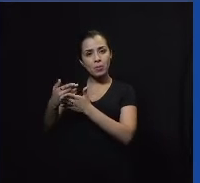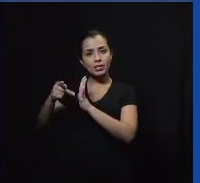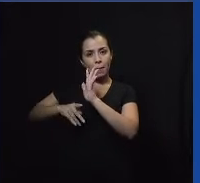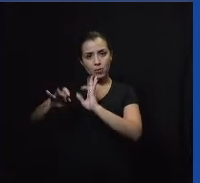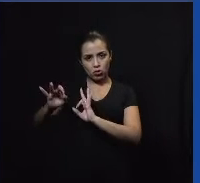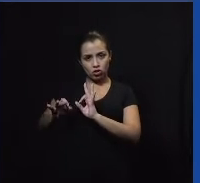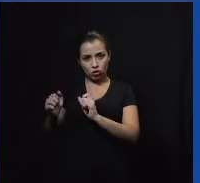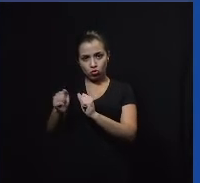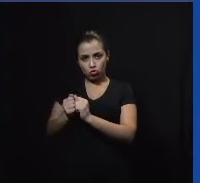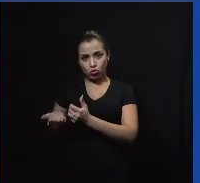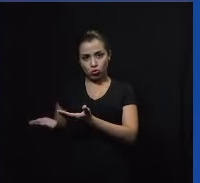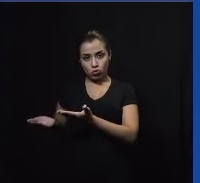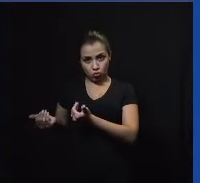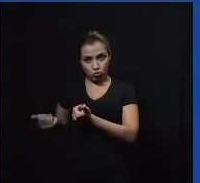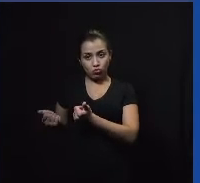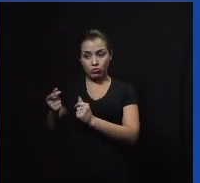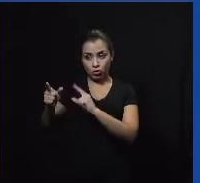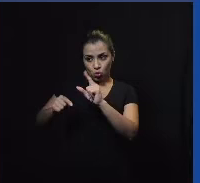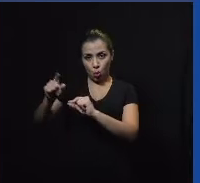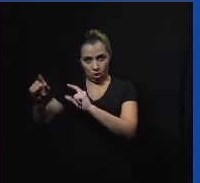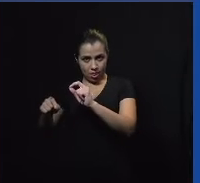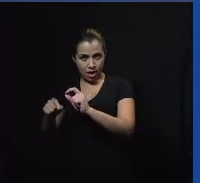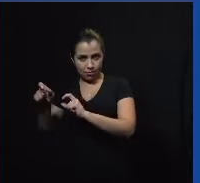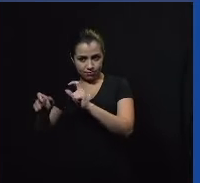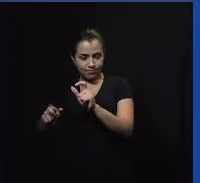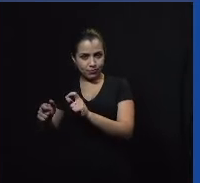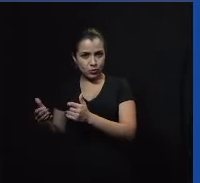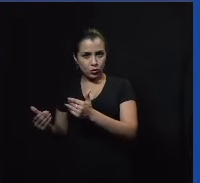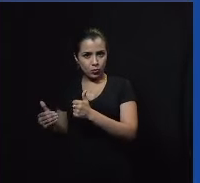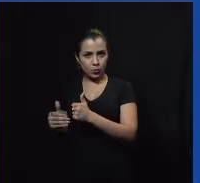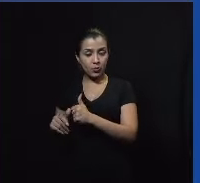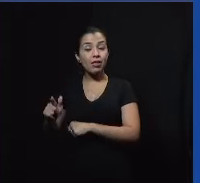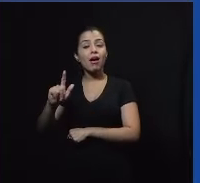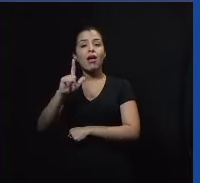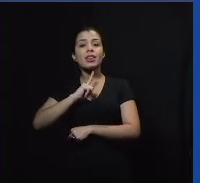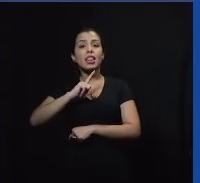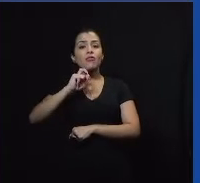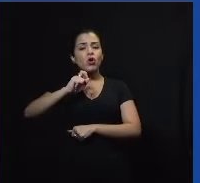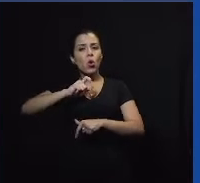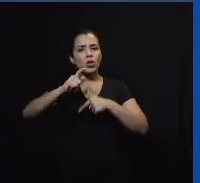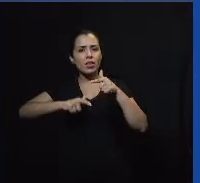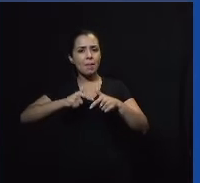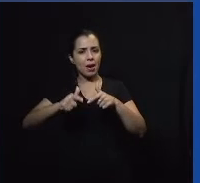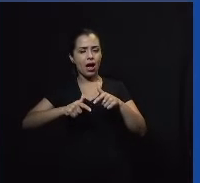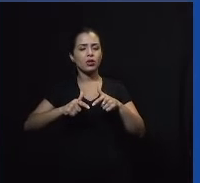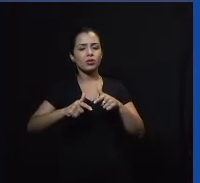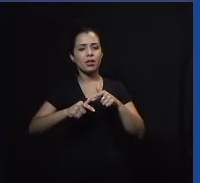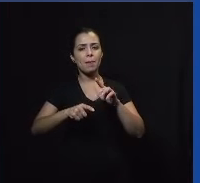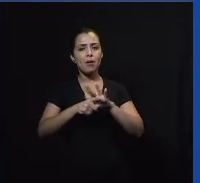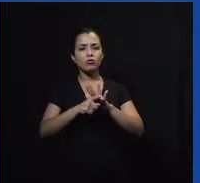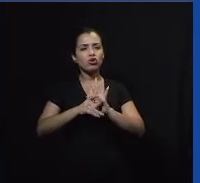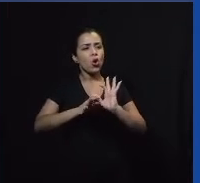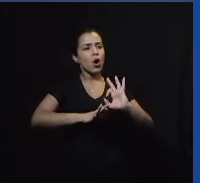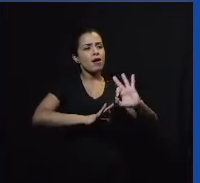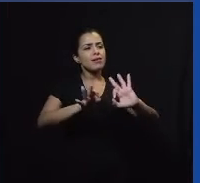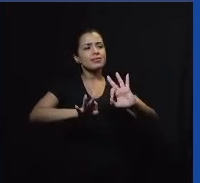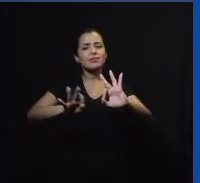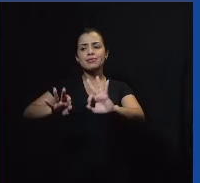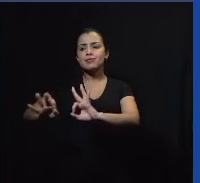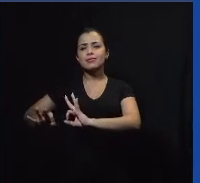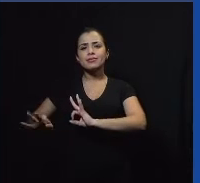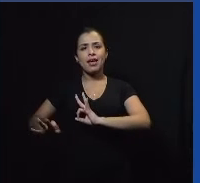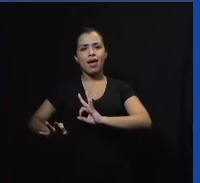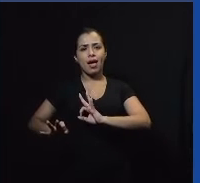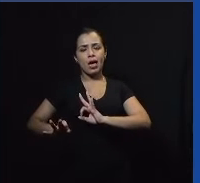jovens e poder selecionar jovens, a gente fez um trabalho de articulação na cidade, com organizações da cidade, né, com